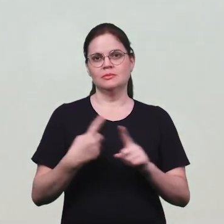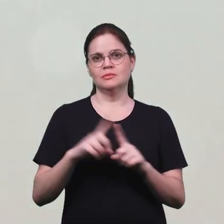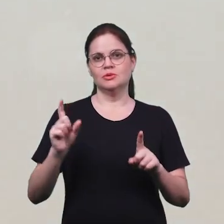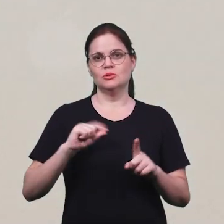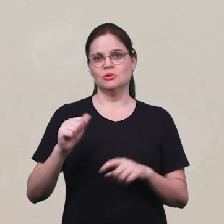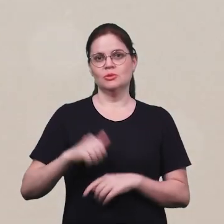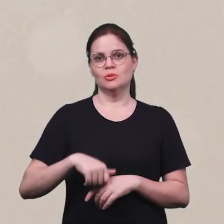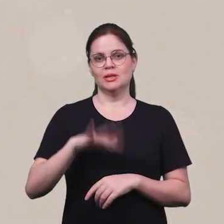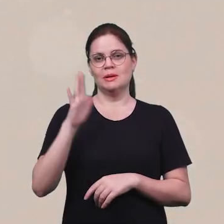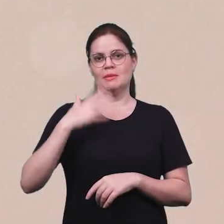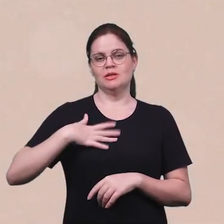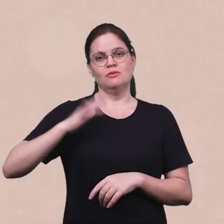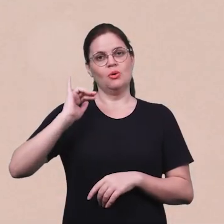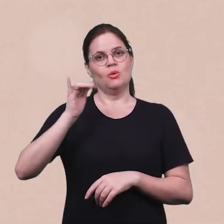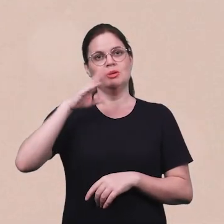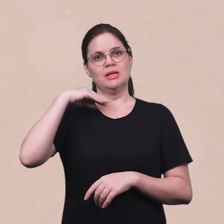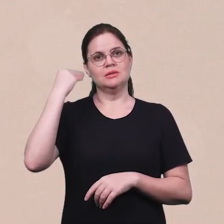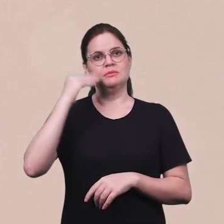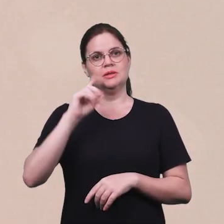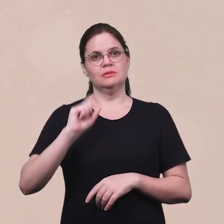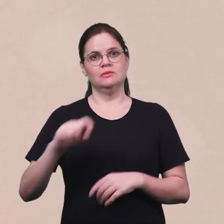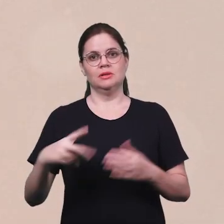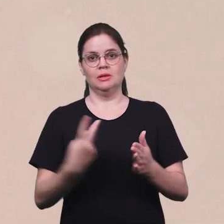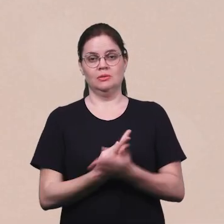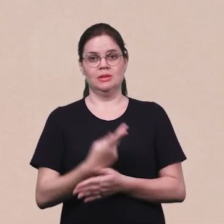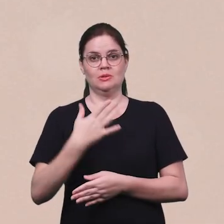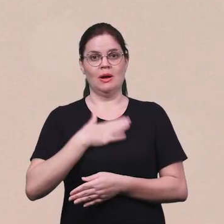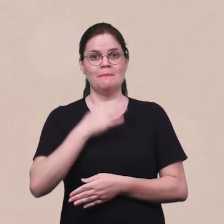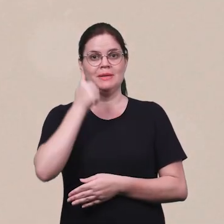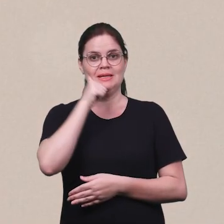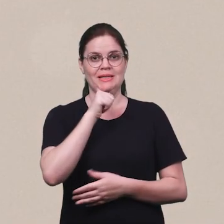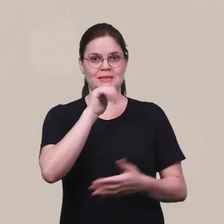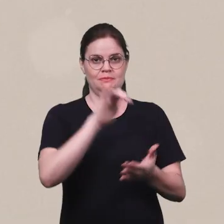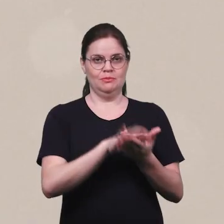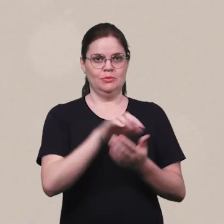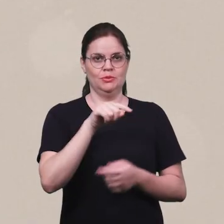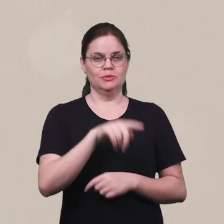trouxe a montar essa experiência foi a situação da minha esposa.